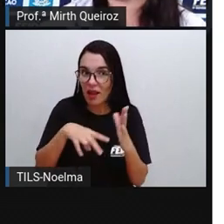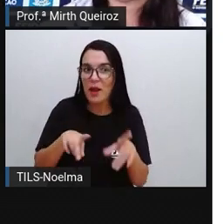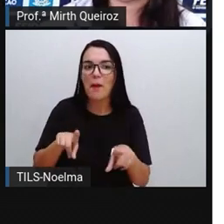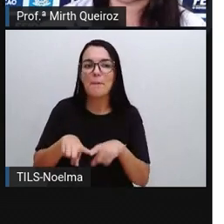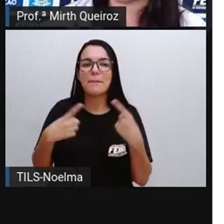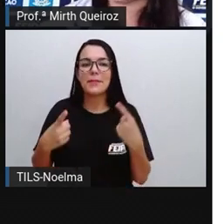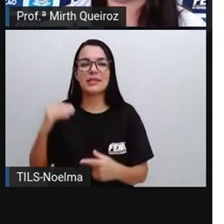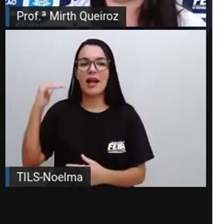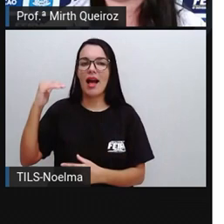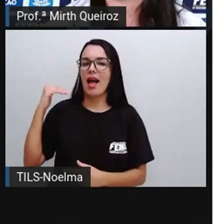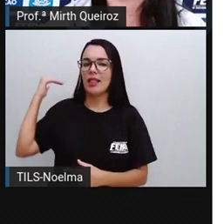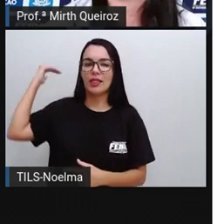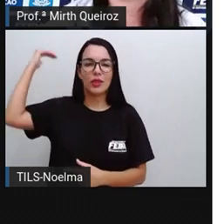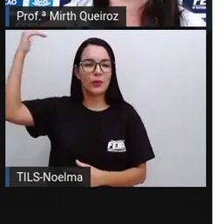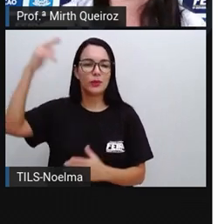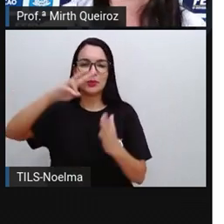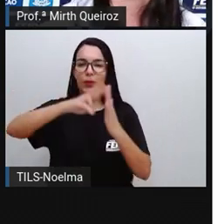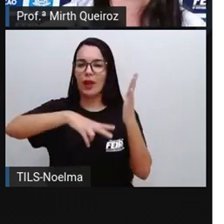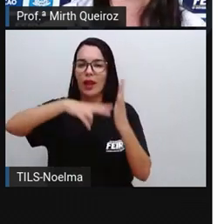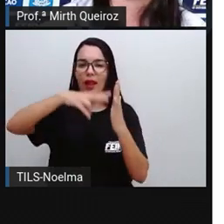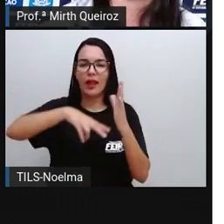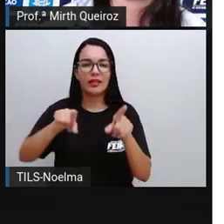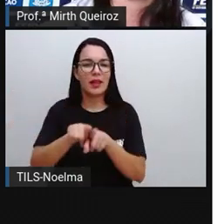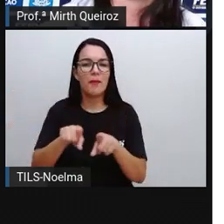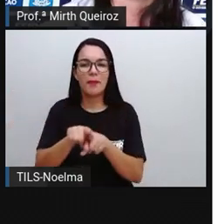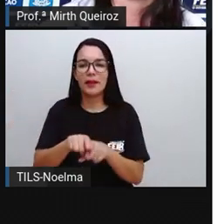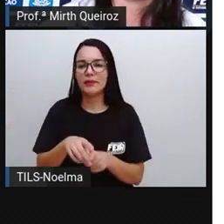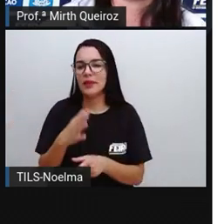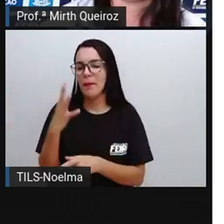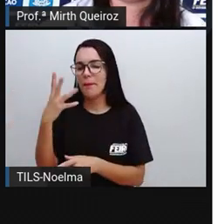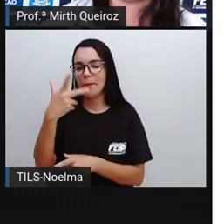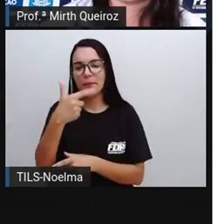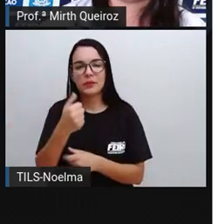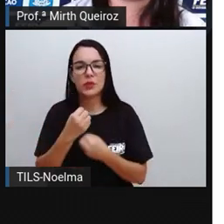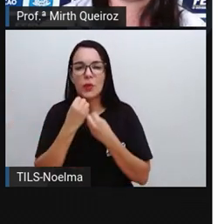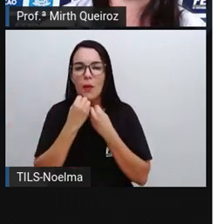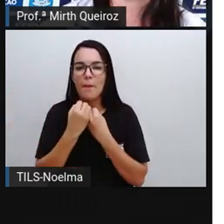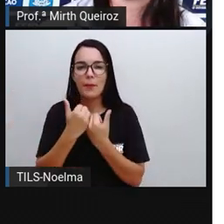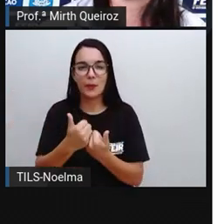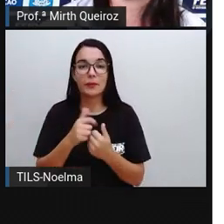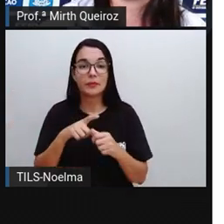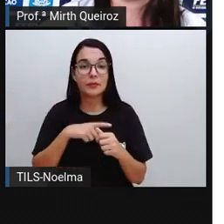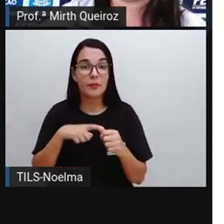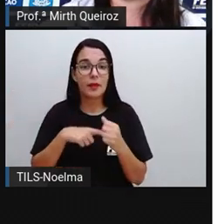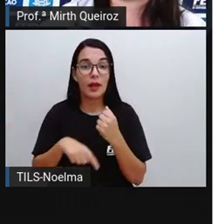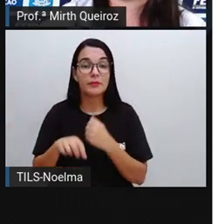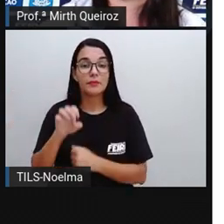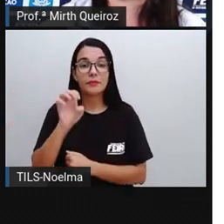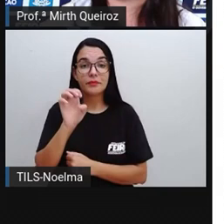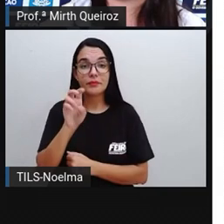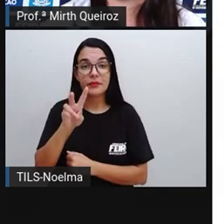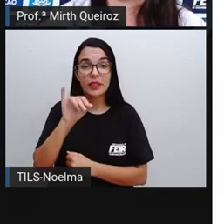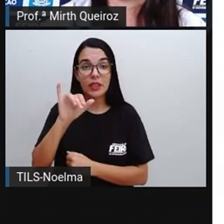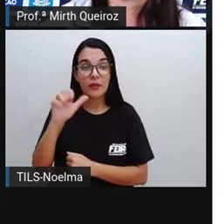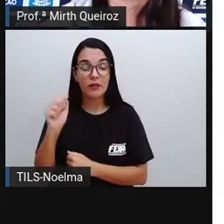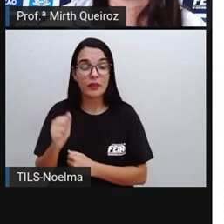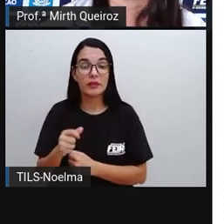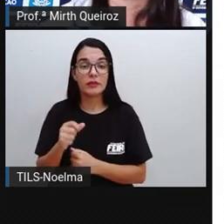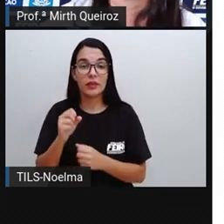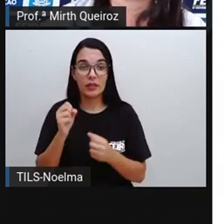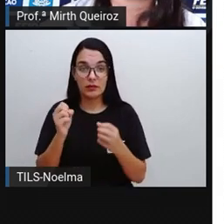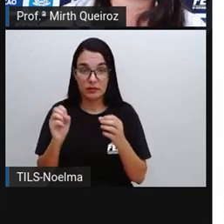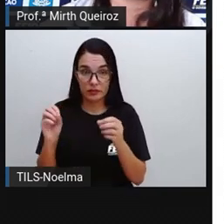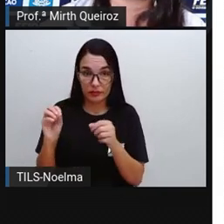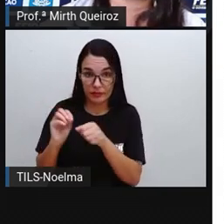traz inúmeros ensinamentos aí no desenvolver da leitura, certo? A editora é Via Leitura. E